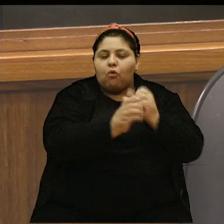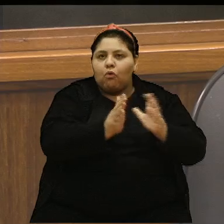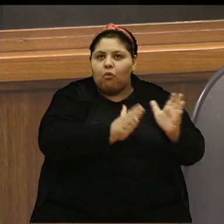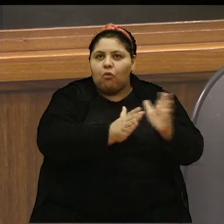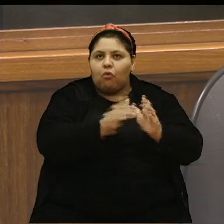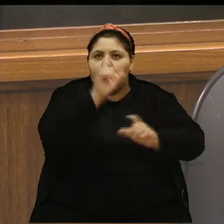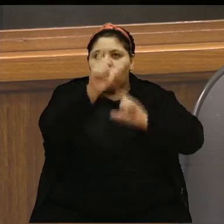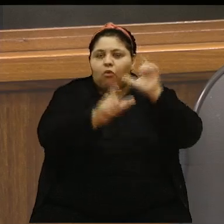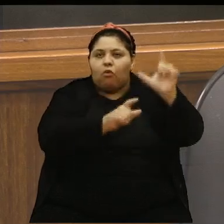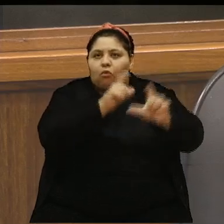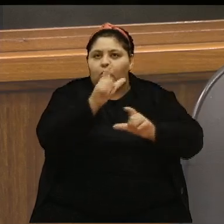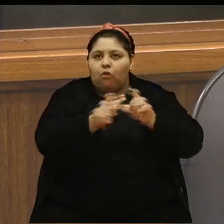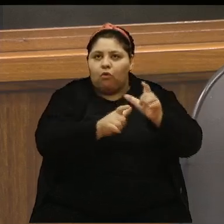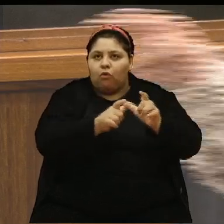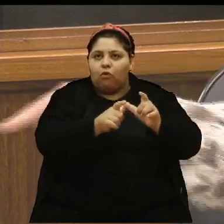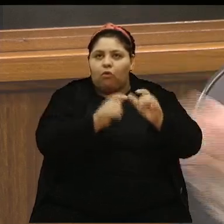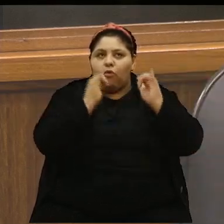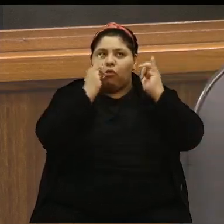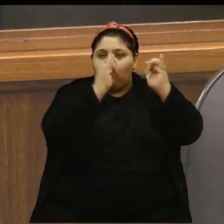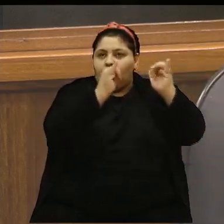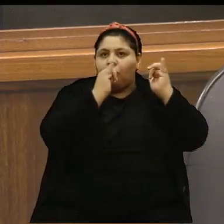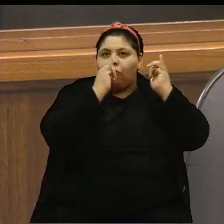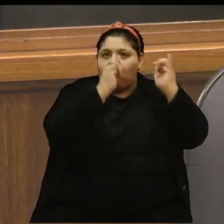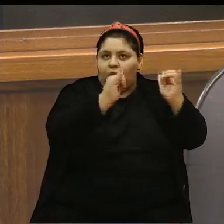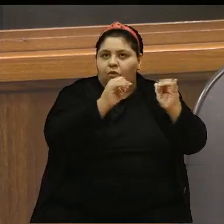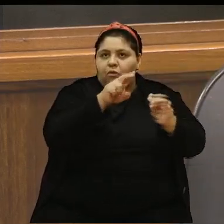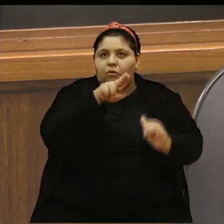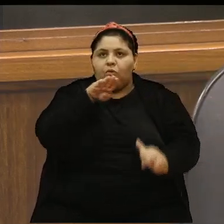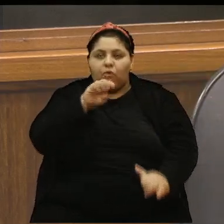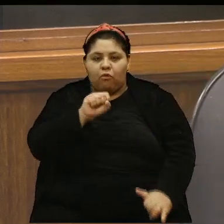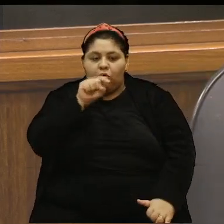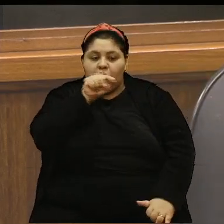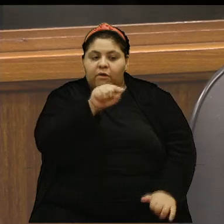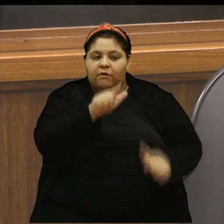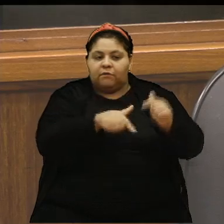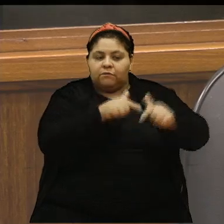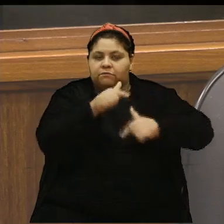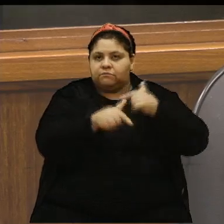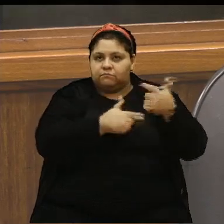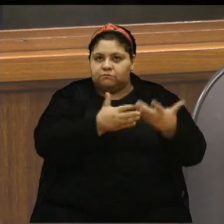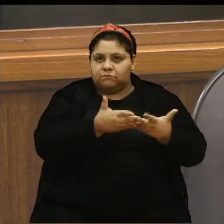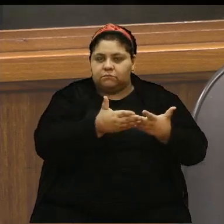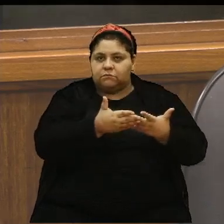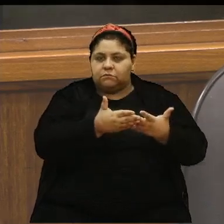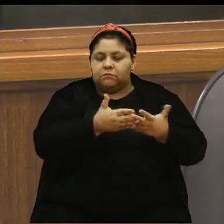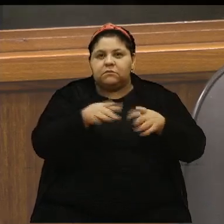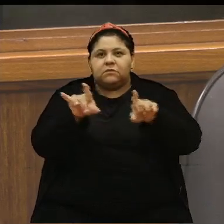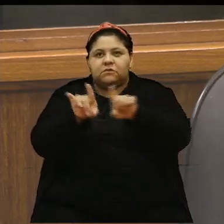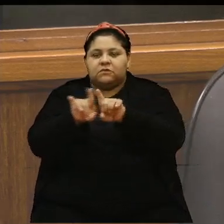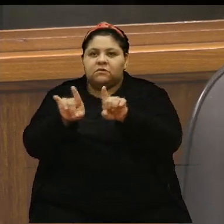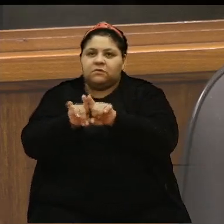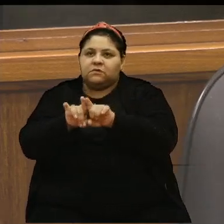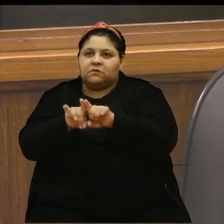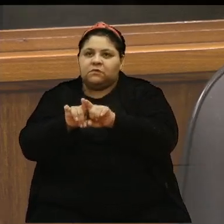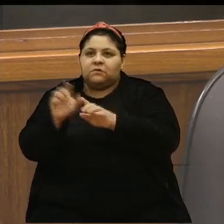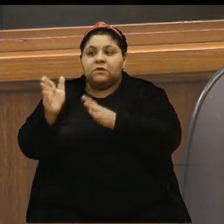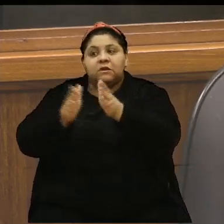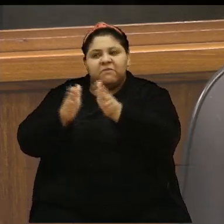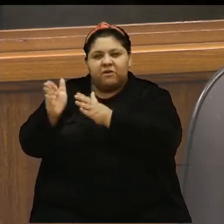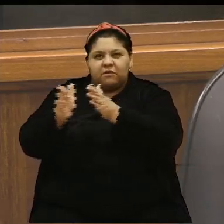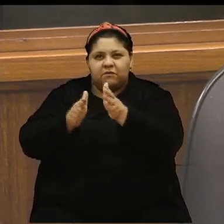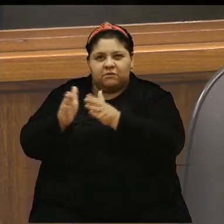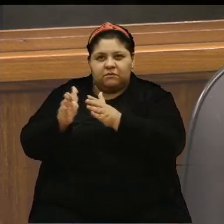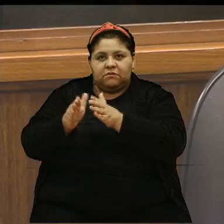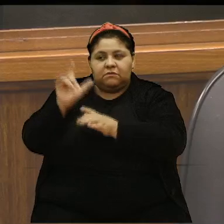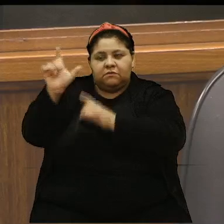às pessoas através do transporte público na UBS onde ela está localizada? Sem contar essa questão do acesso,